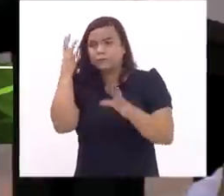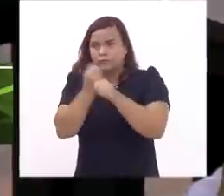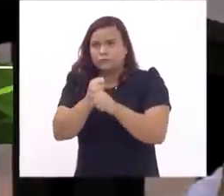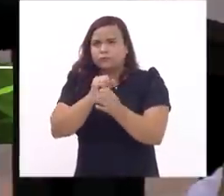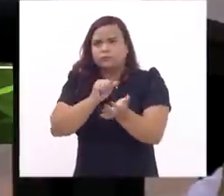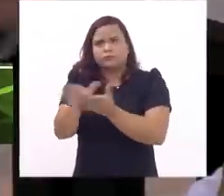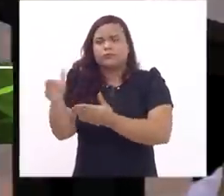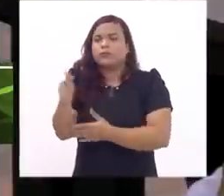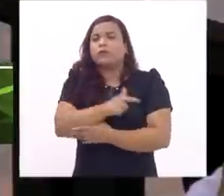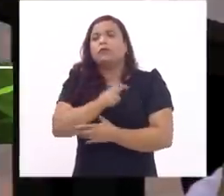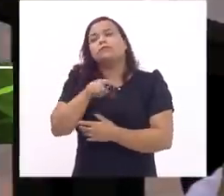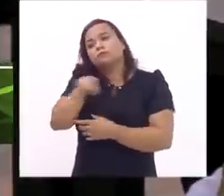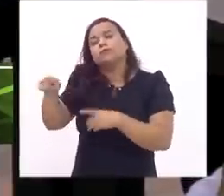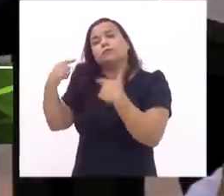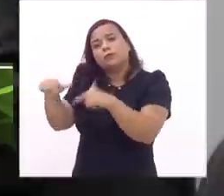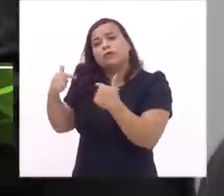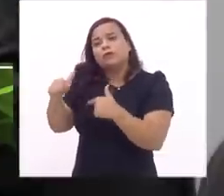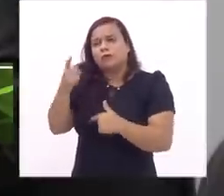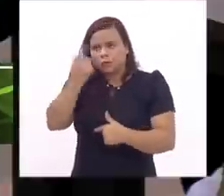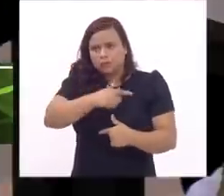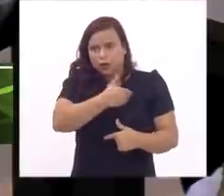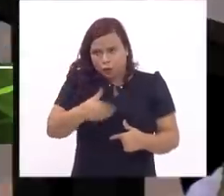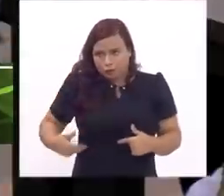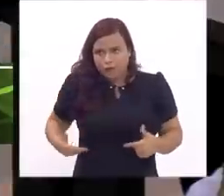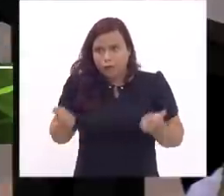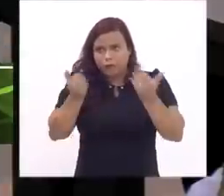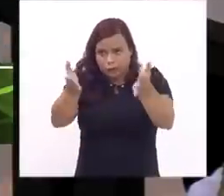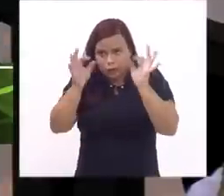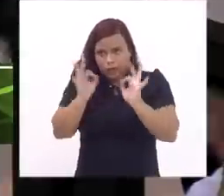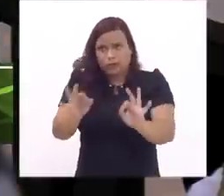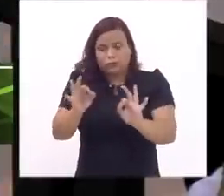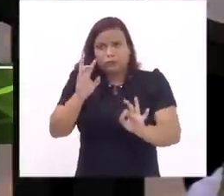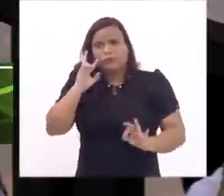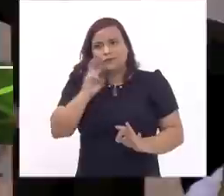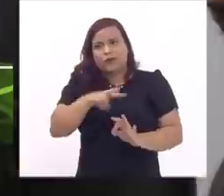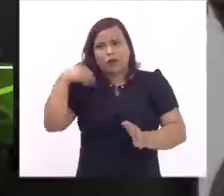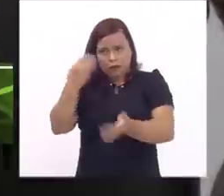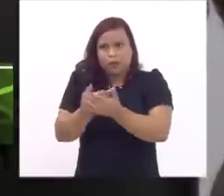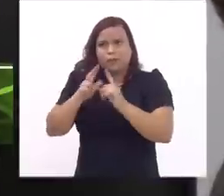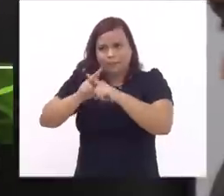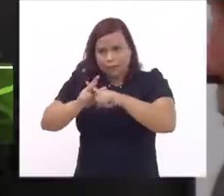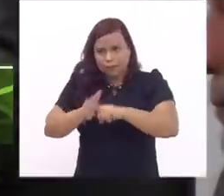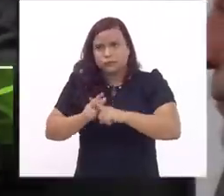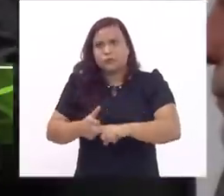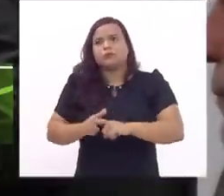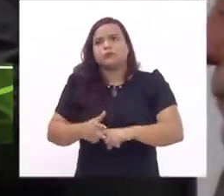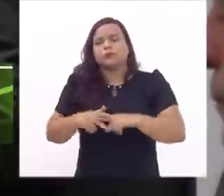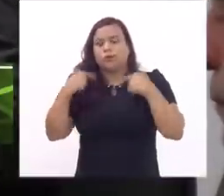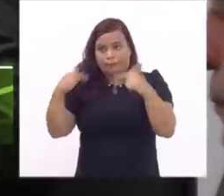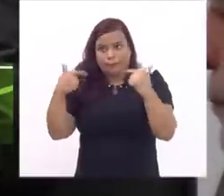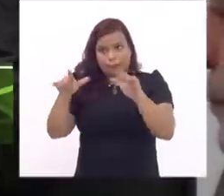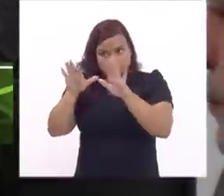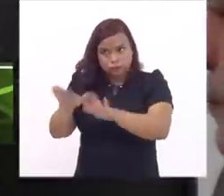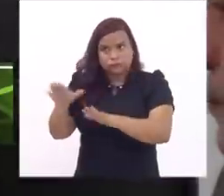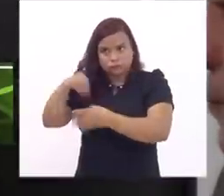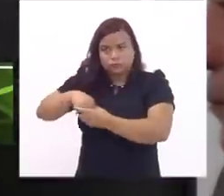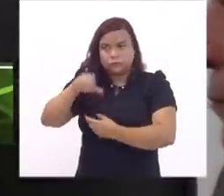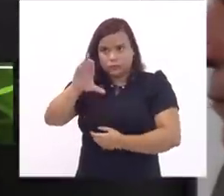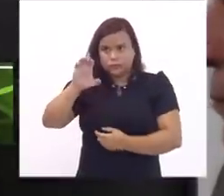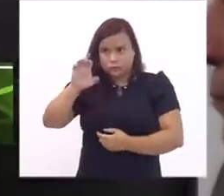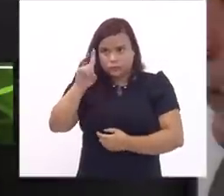menos, a garantia, até que isso seja decidido, da manutenção desses empregos ainda na SEDAE? Sim, o que eu quero trabalhar,